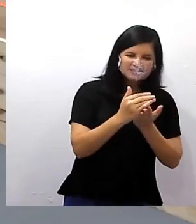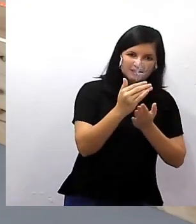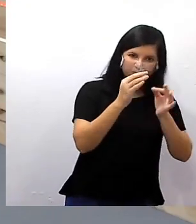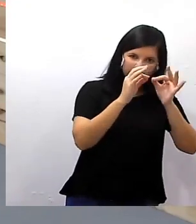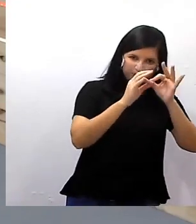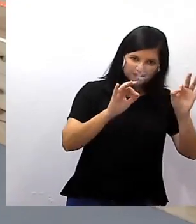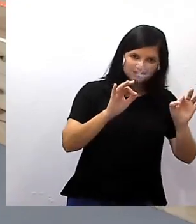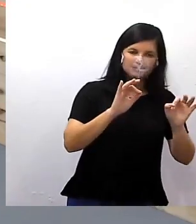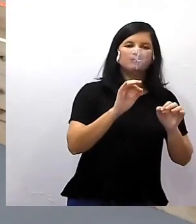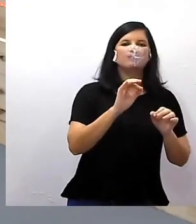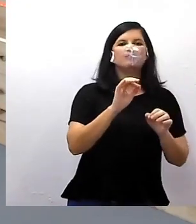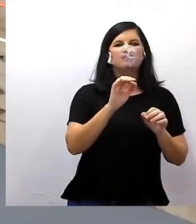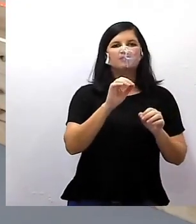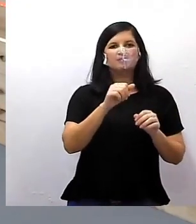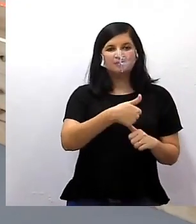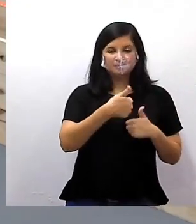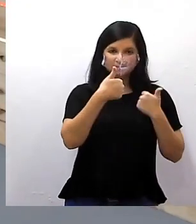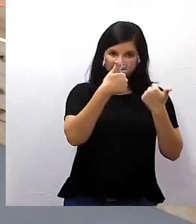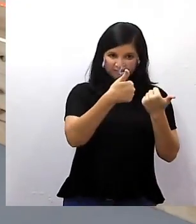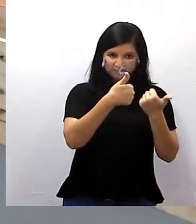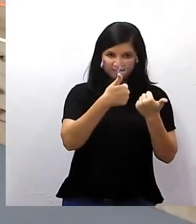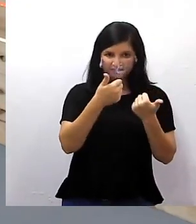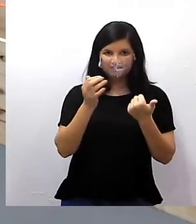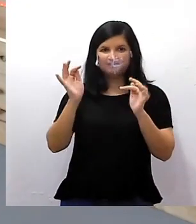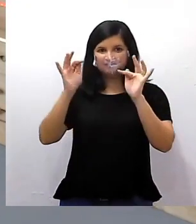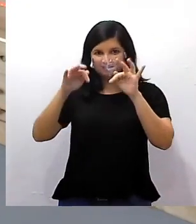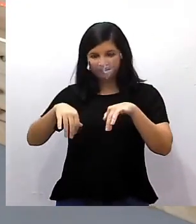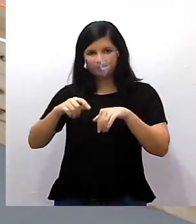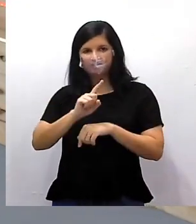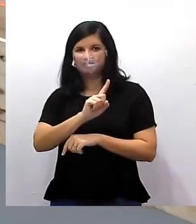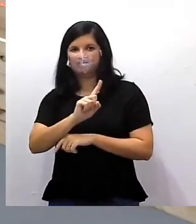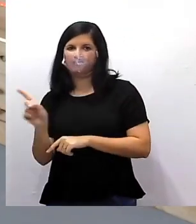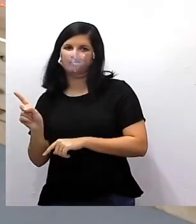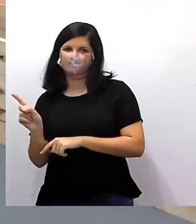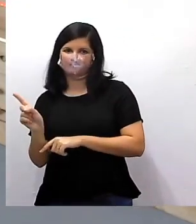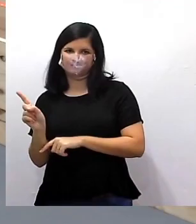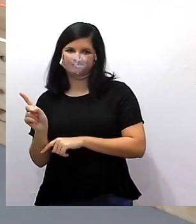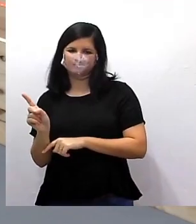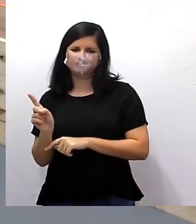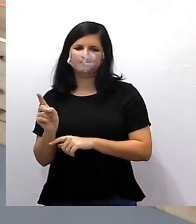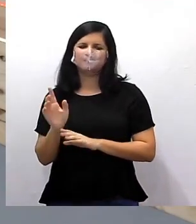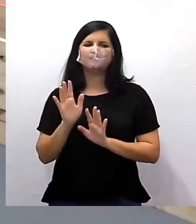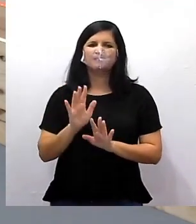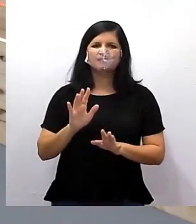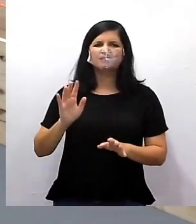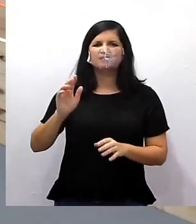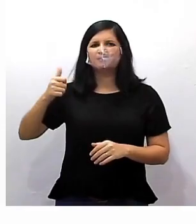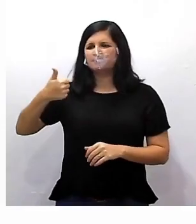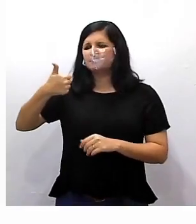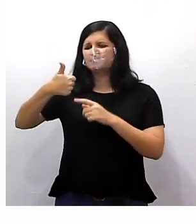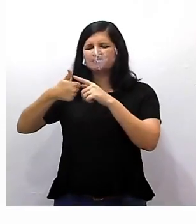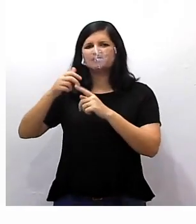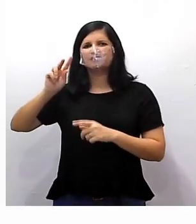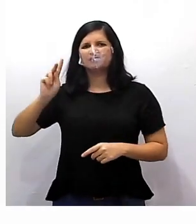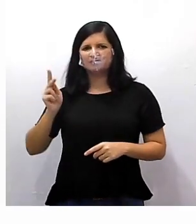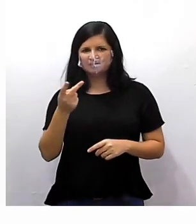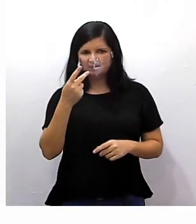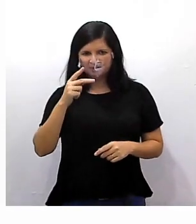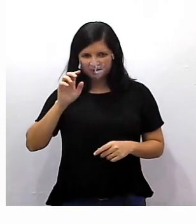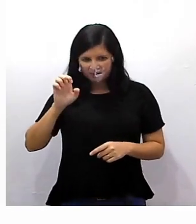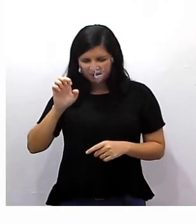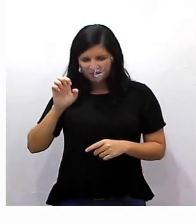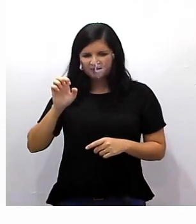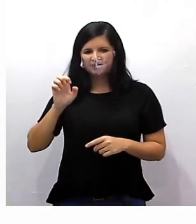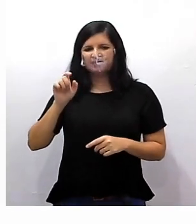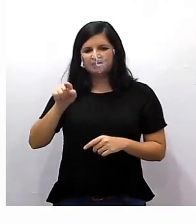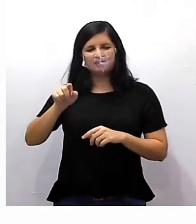tua tag question tem que ser positiva. Sempre o contrário, tá? Então, vamos lá. He never came back. Passado simples.